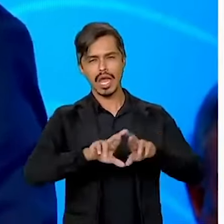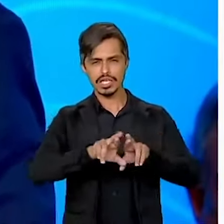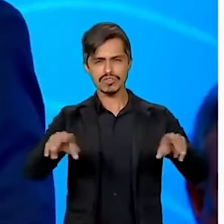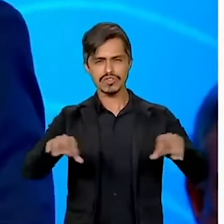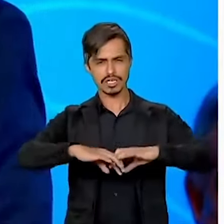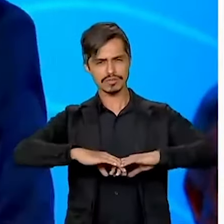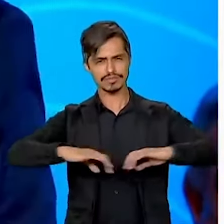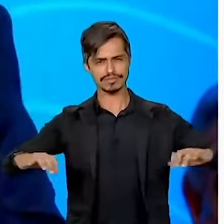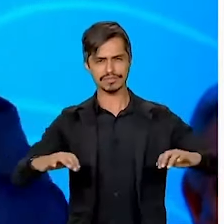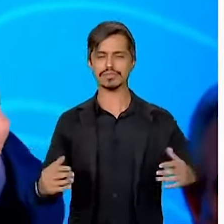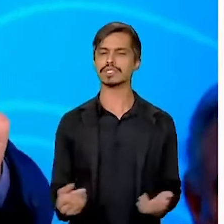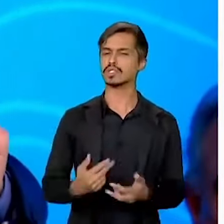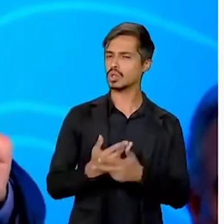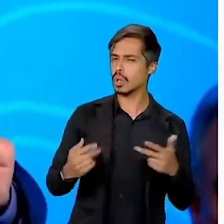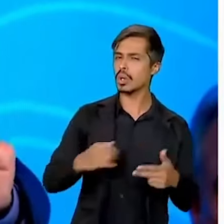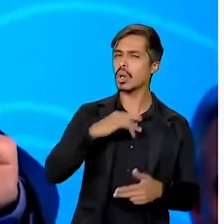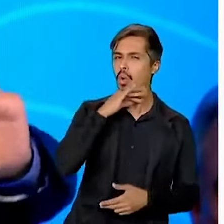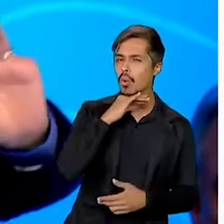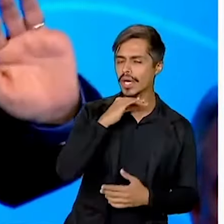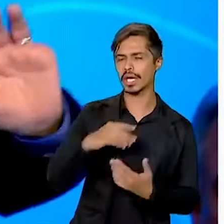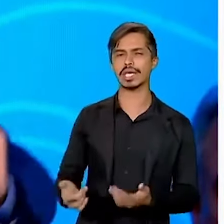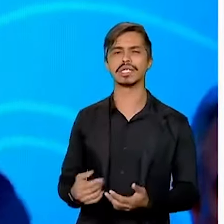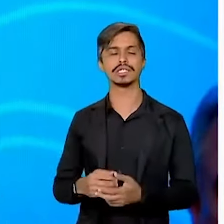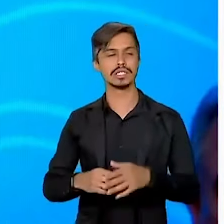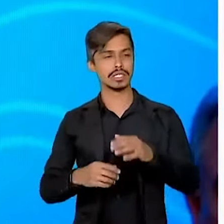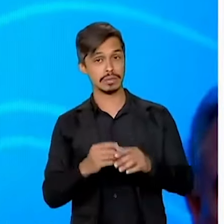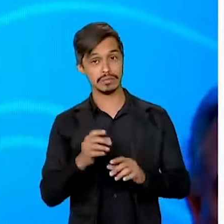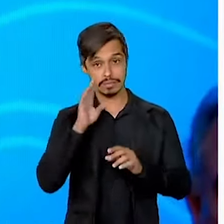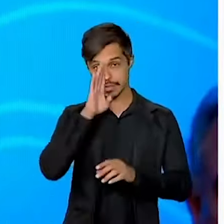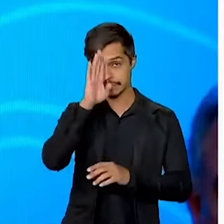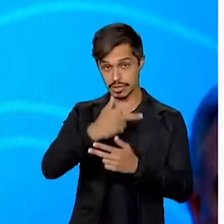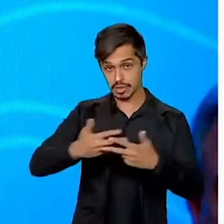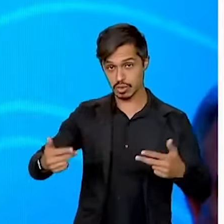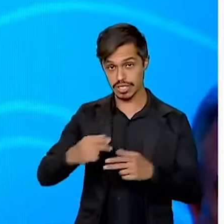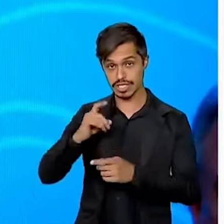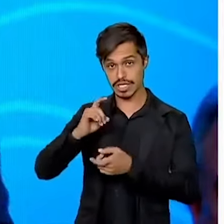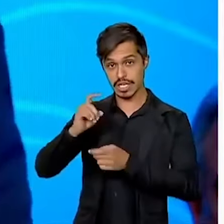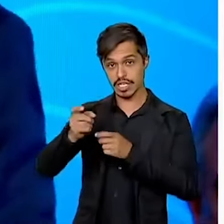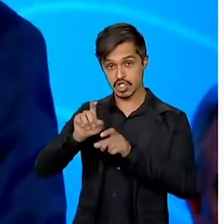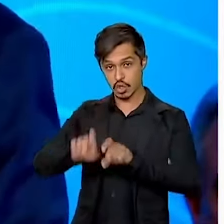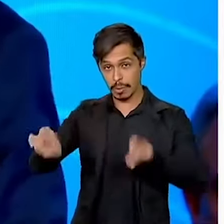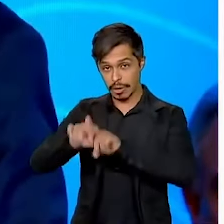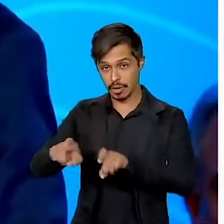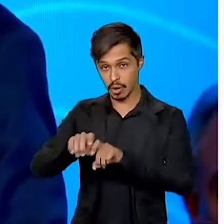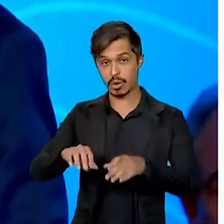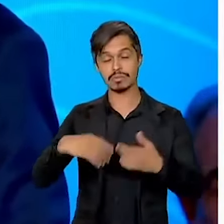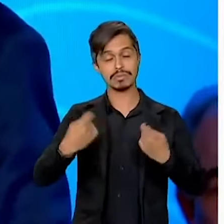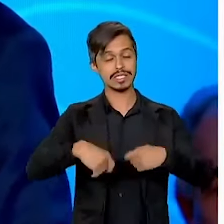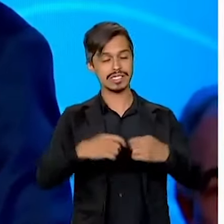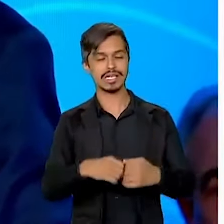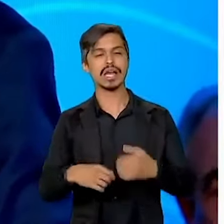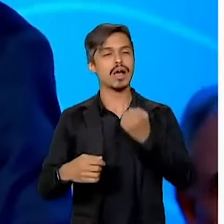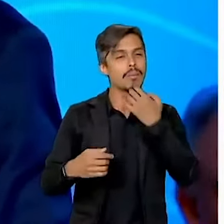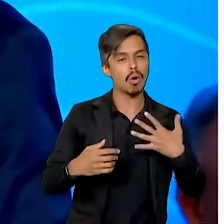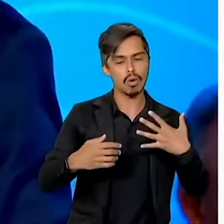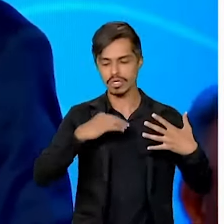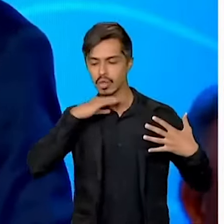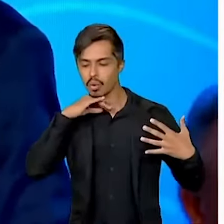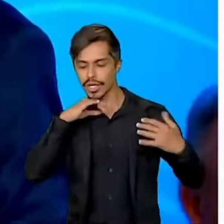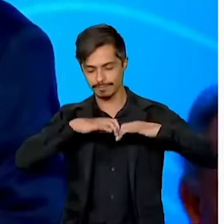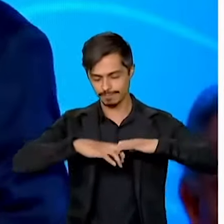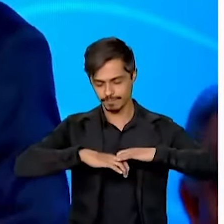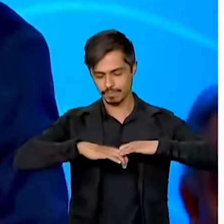ruins, sobretudo na rede digital, e as coisas boas. Nós precisamos separar o joio do trigo, para